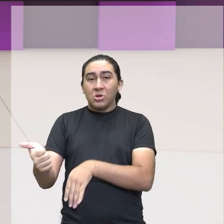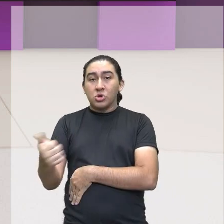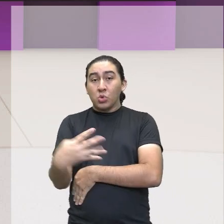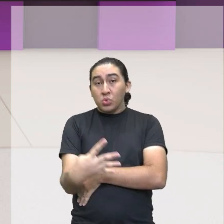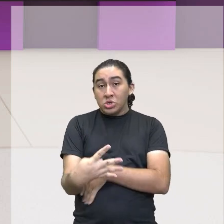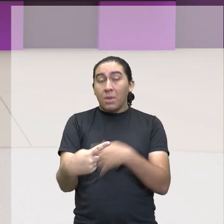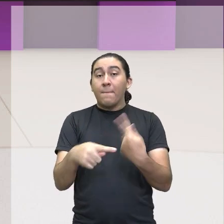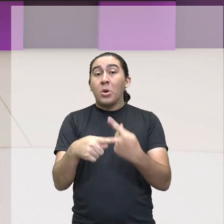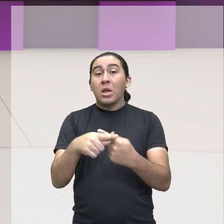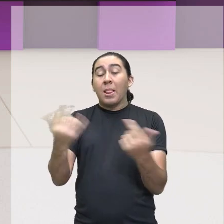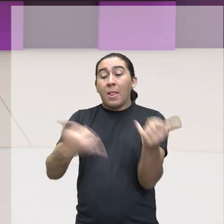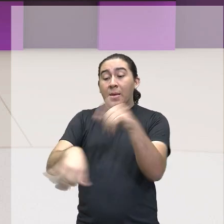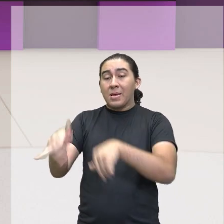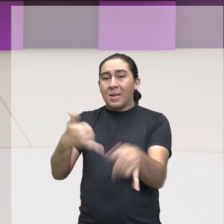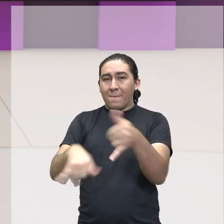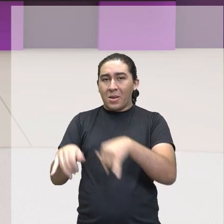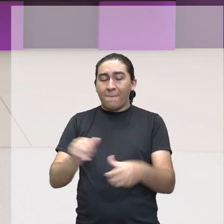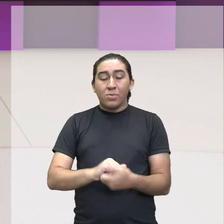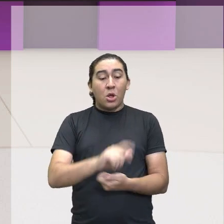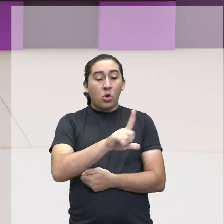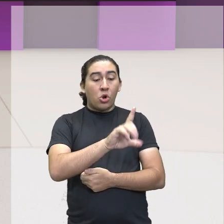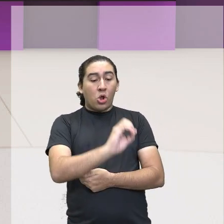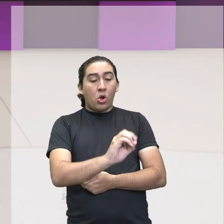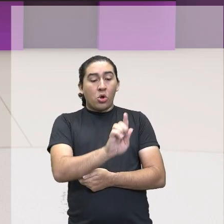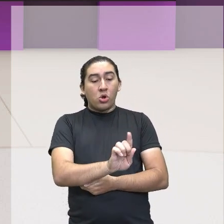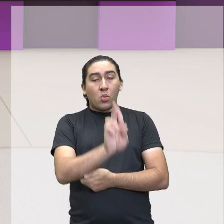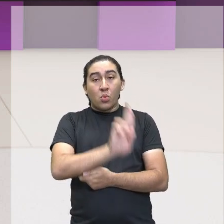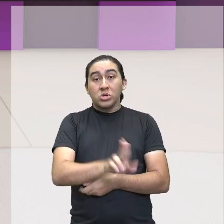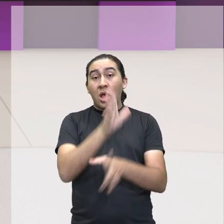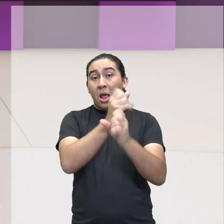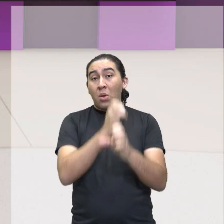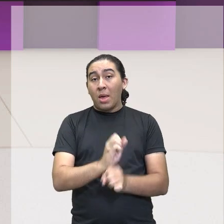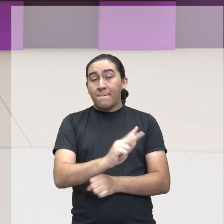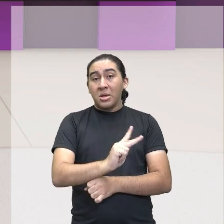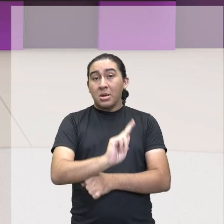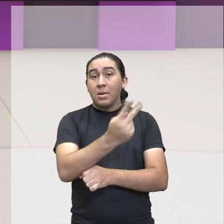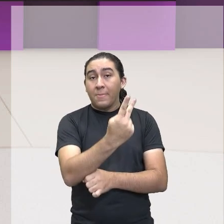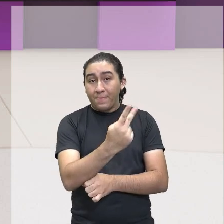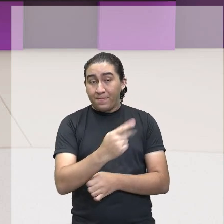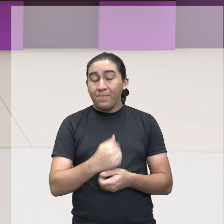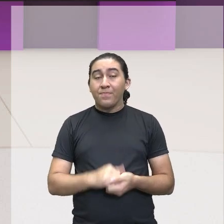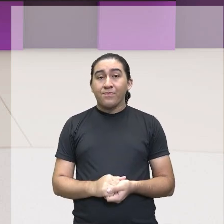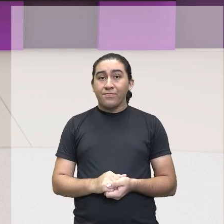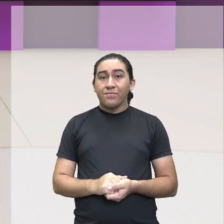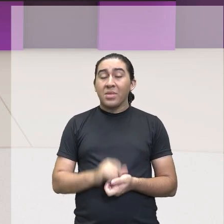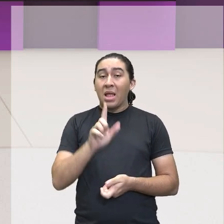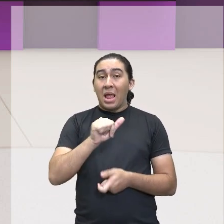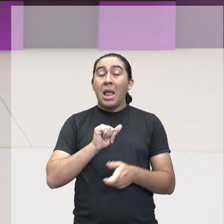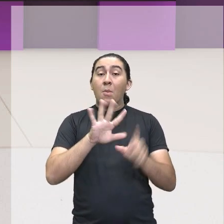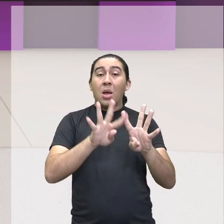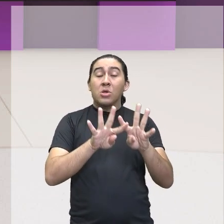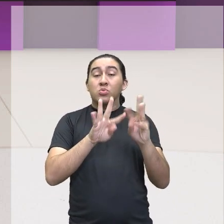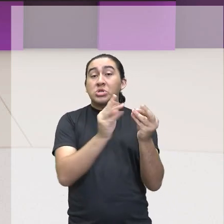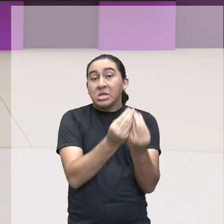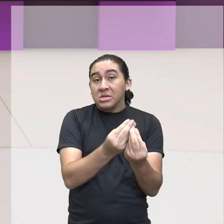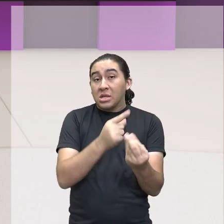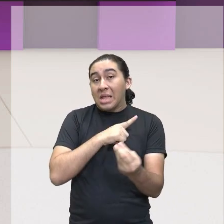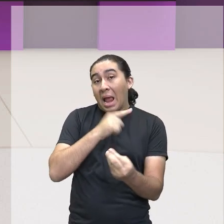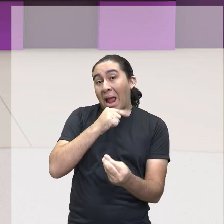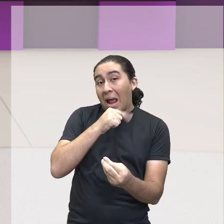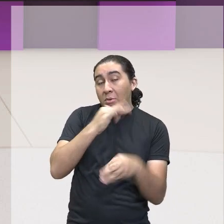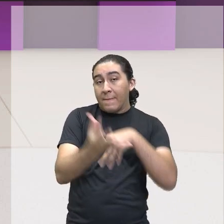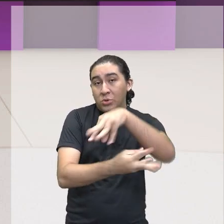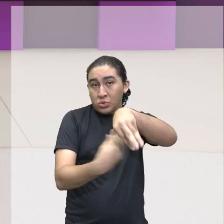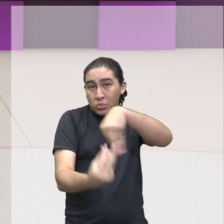Na química, os logaritmos são utilizados para calcular o pH de uma solução aquosa, certo? E o